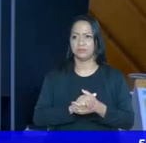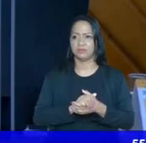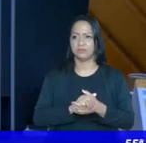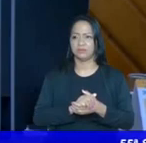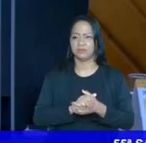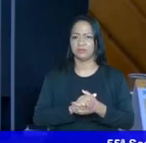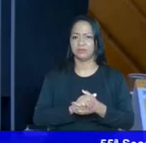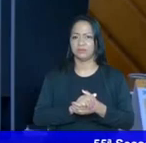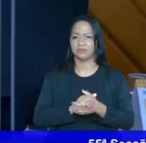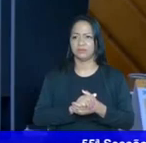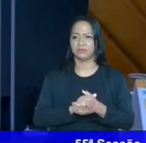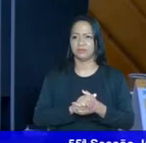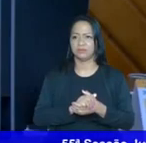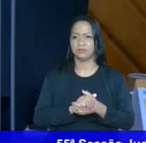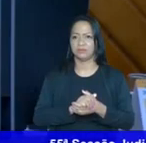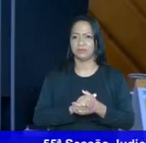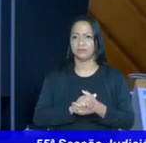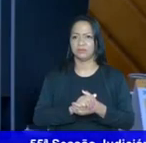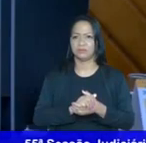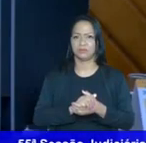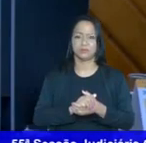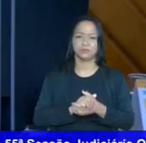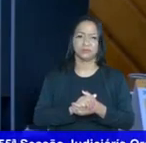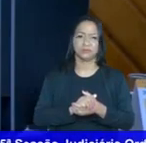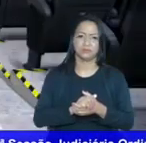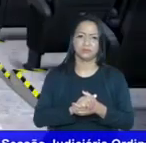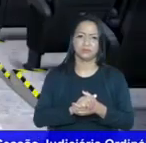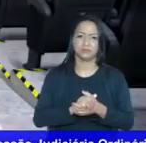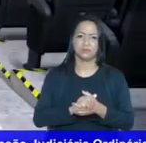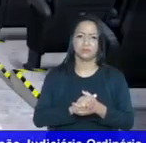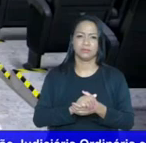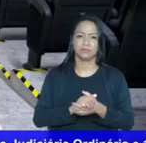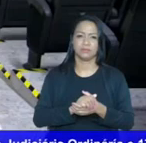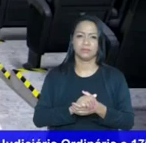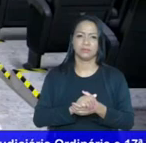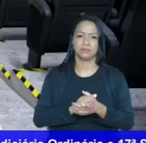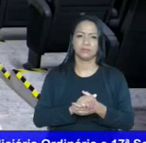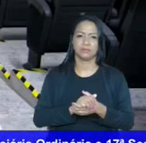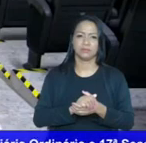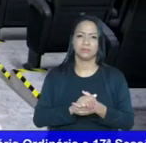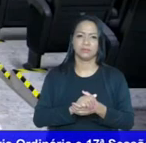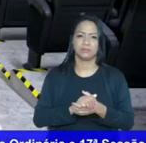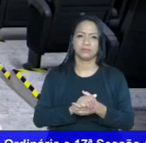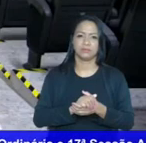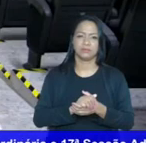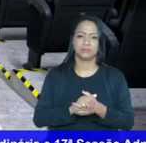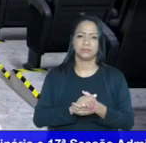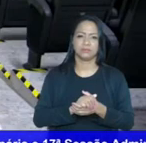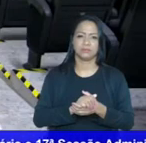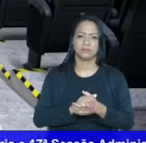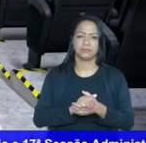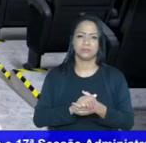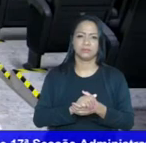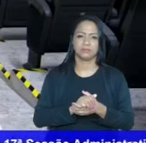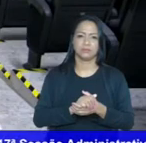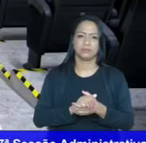palavra. Doutor, que sua... É porque eu provoquei, Imagem ampla do plenário. é uma questão de fato, né, não então temos é aí